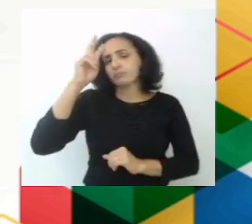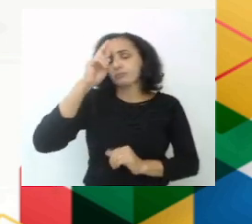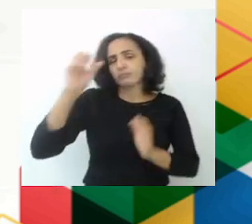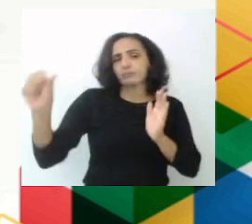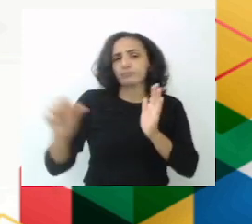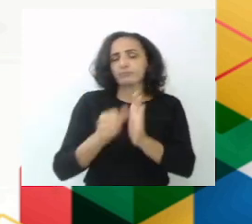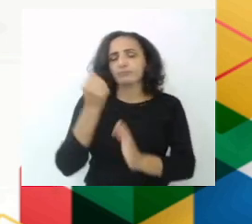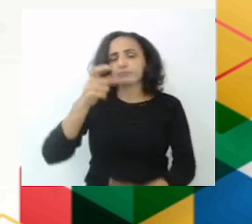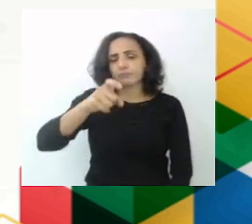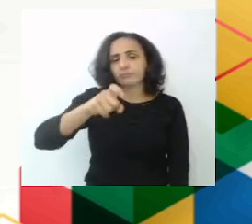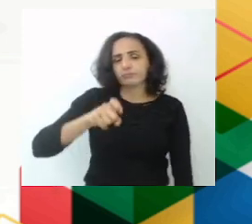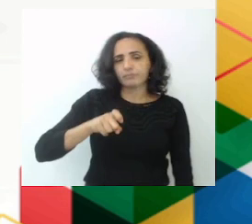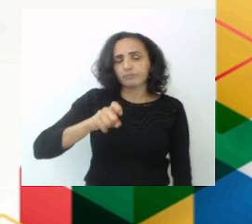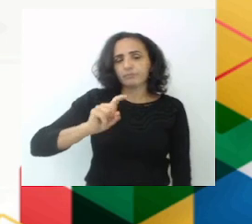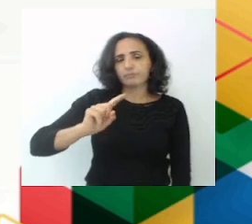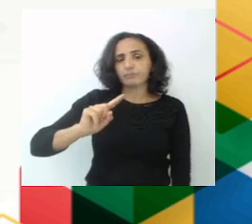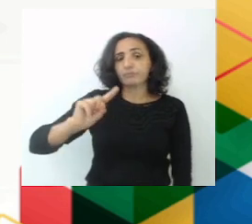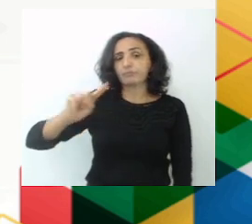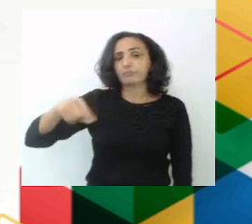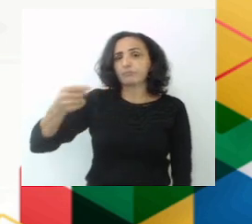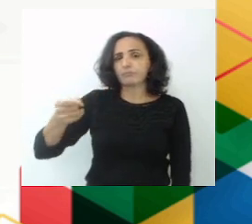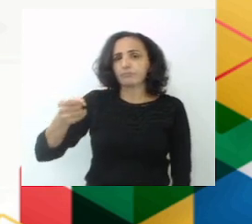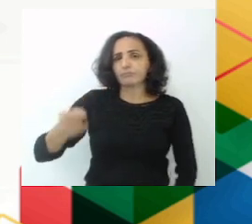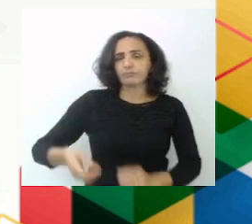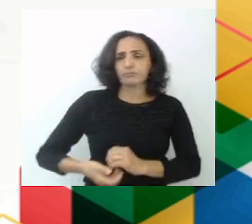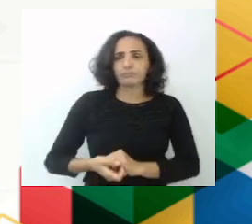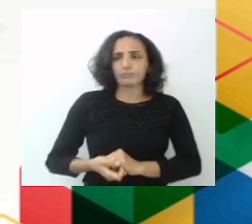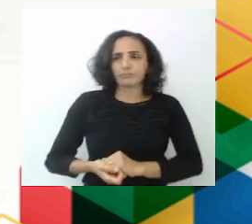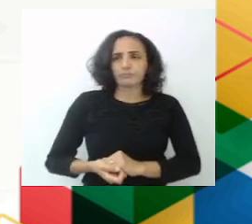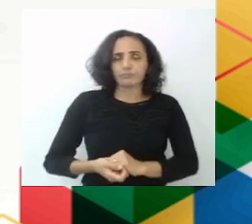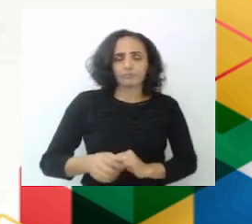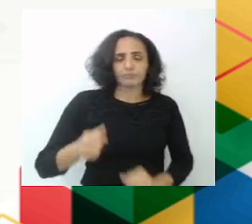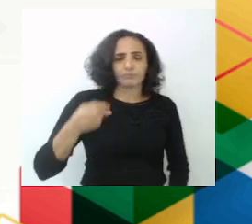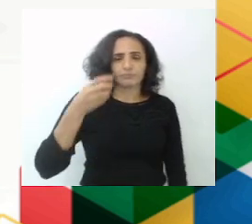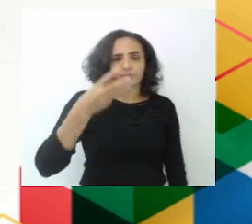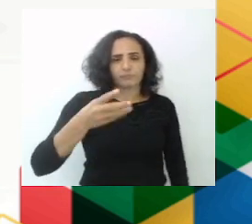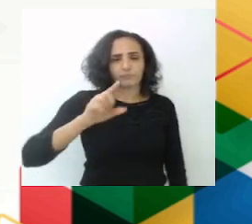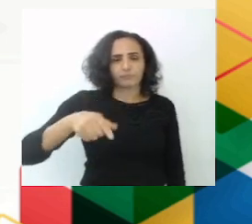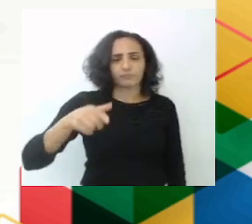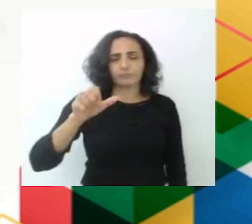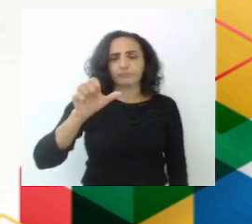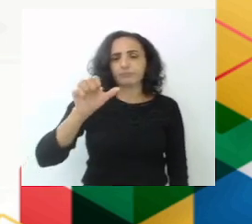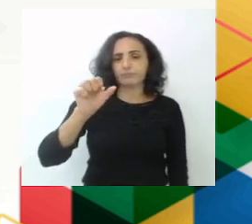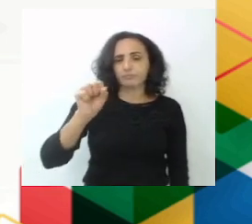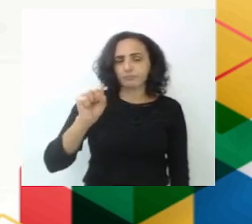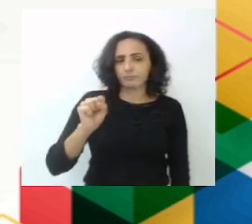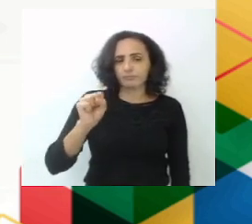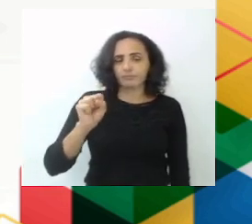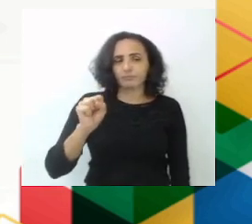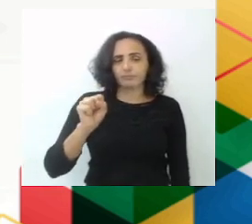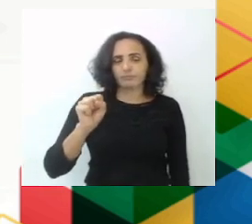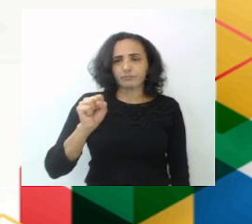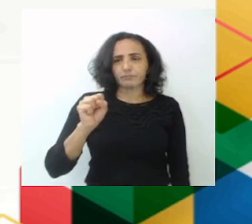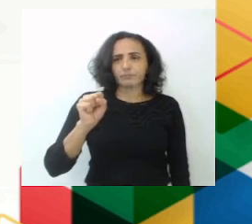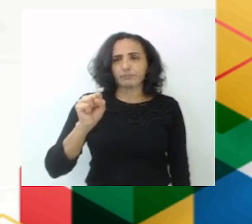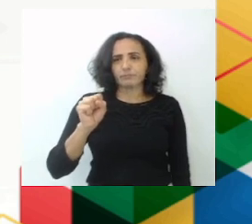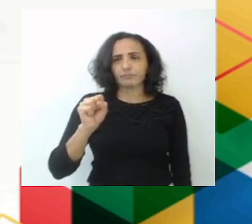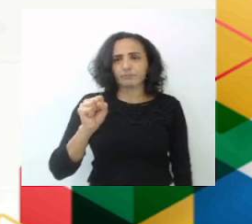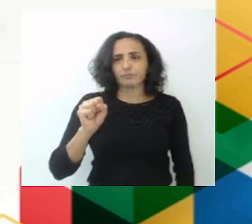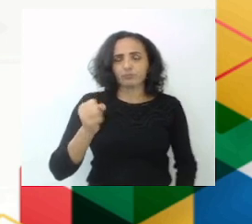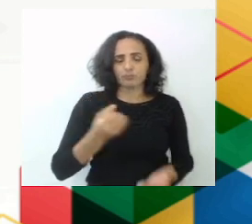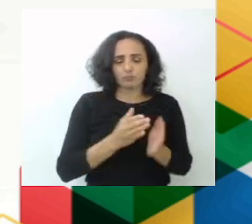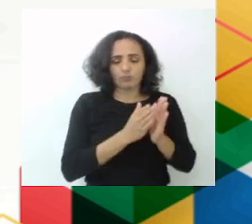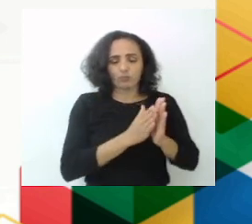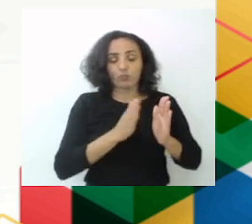x, depois y, né? Então o primeiro par ordenado é menos 3, 8. O segundo par ordenado aqui é menos 2, 3.